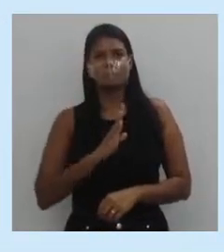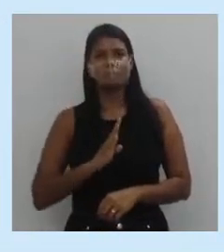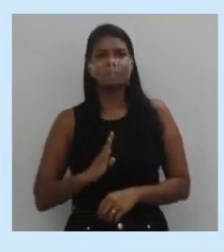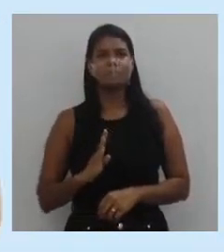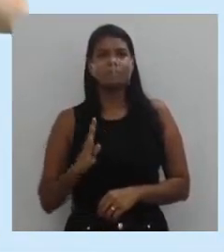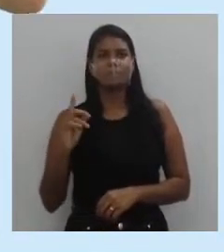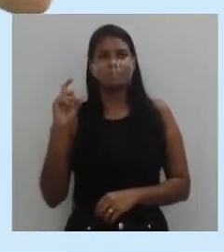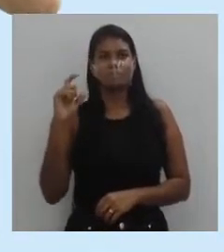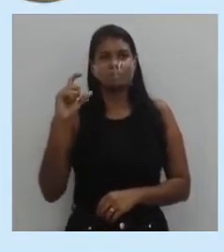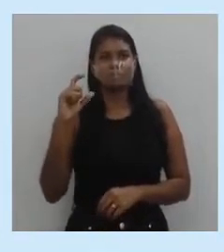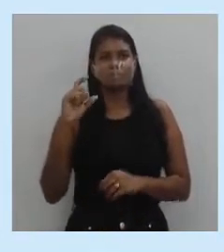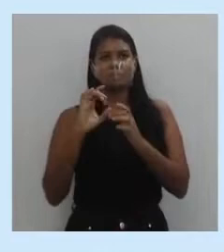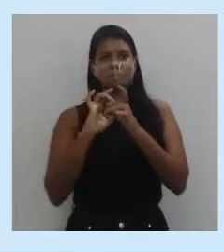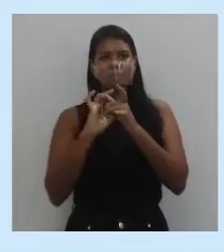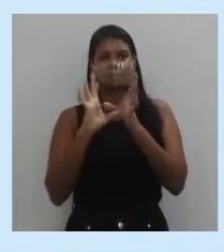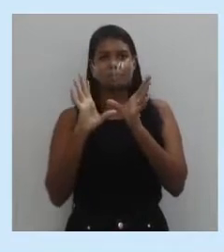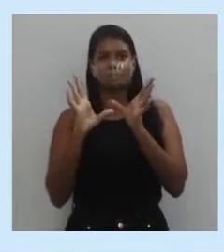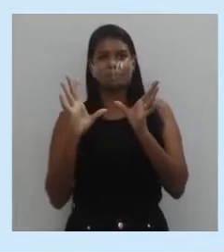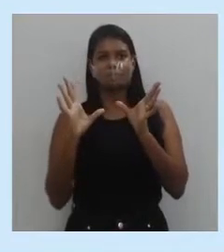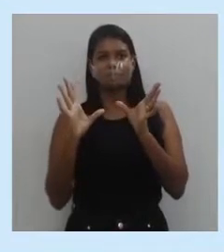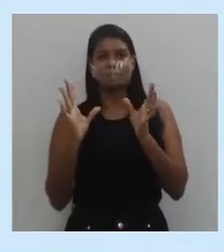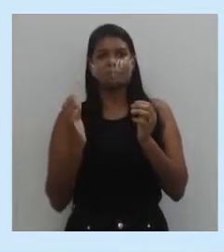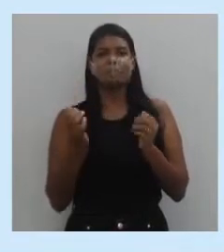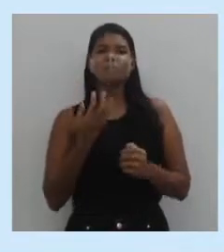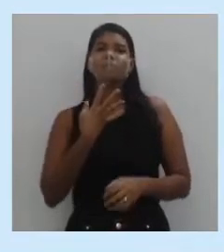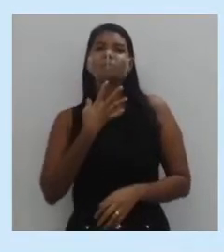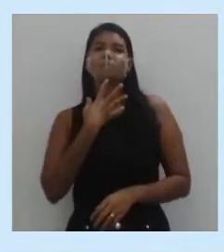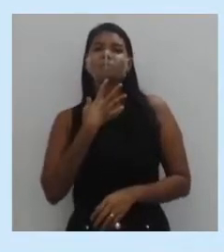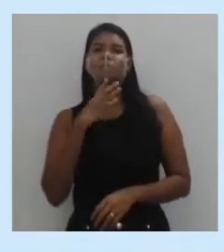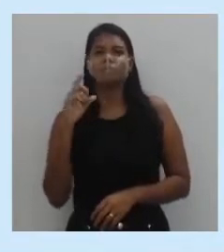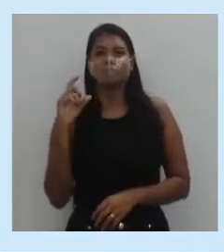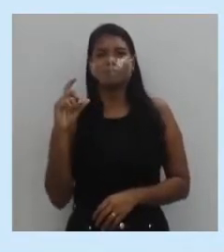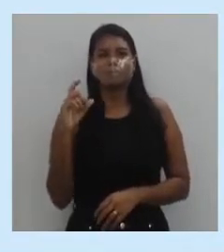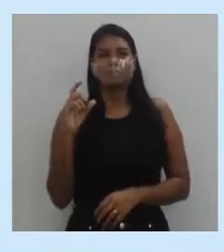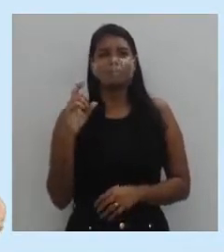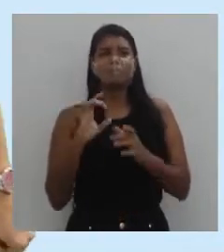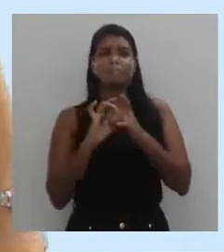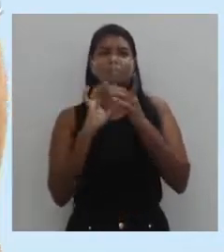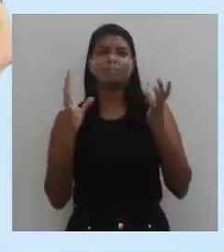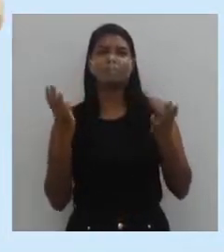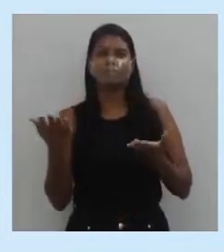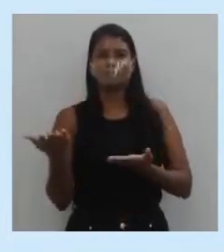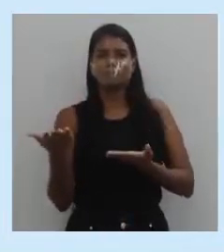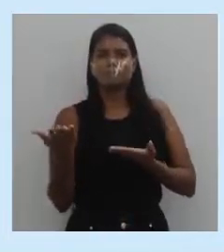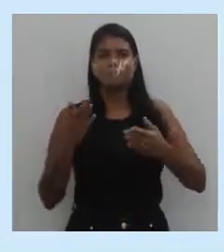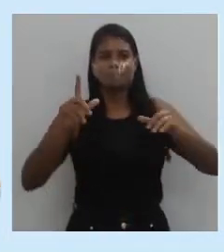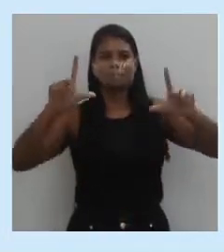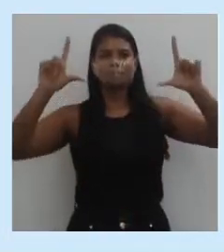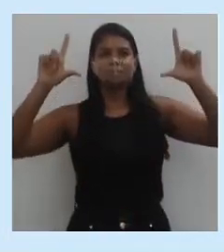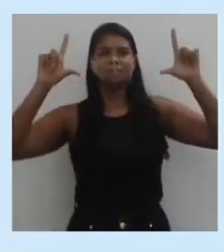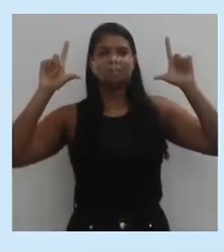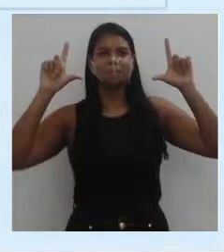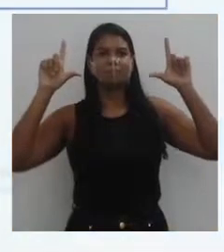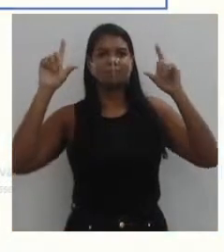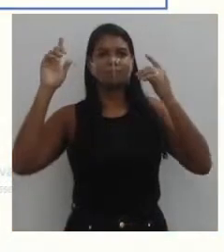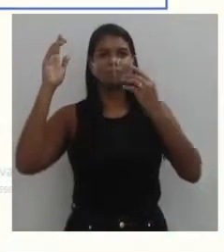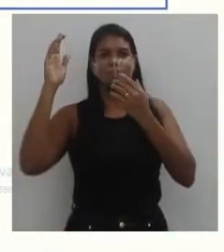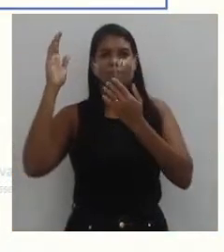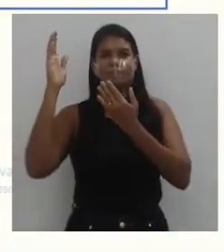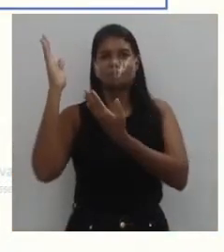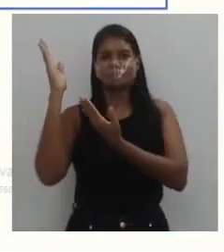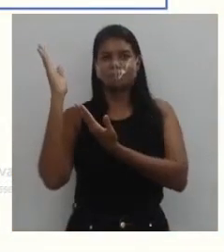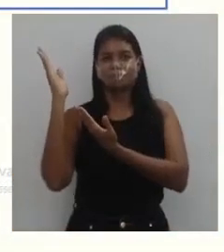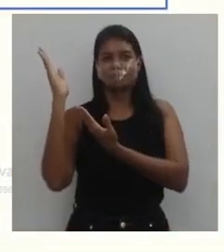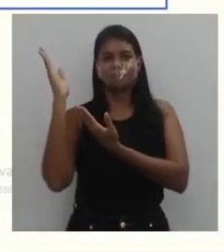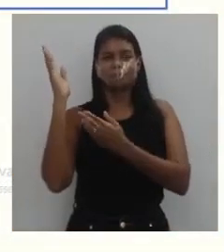Brasil. Viram a palavra liberdade? Vamos conhecer isso aqui. Vamos lá. Como lá na tela, nós